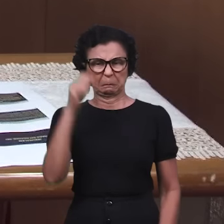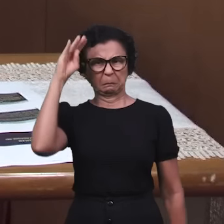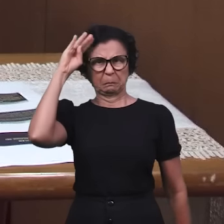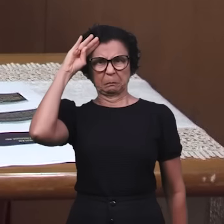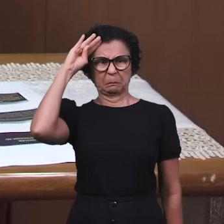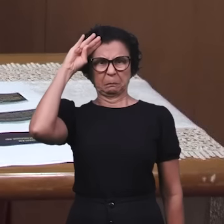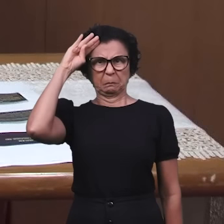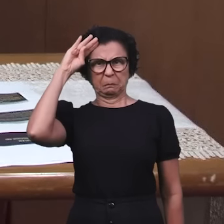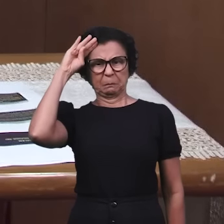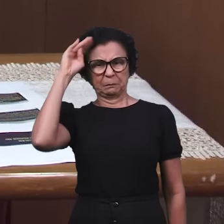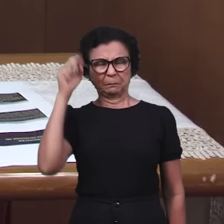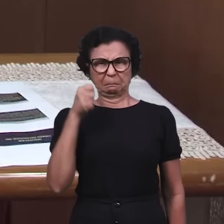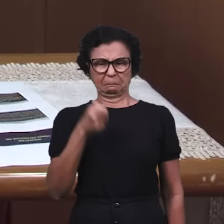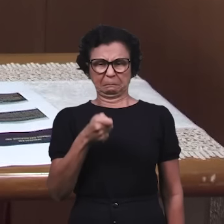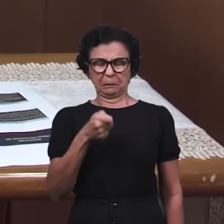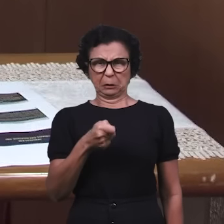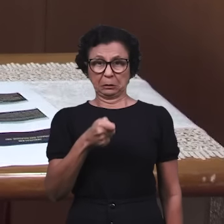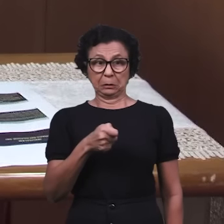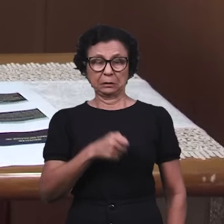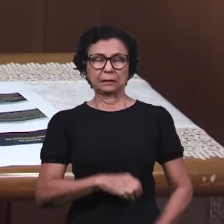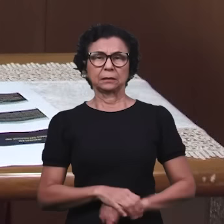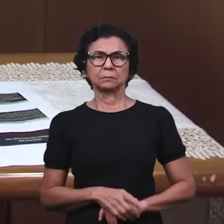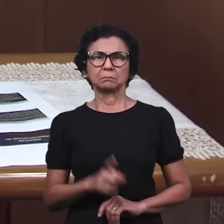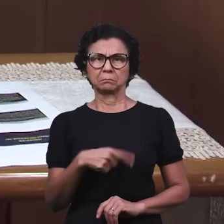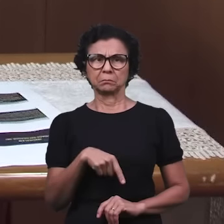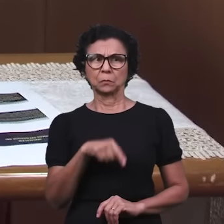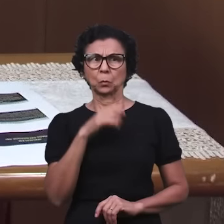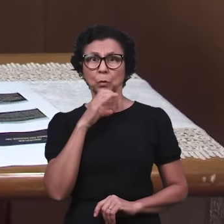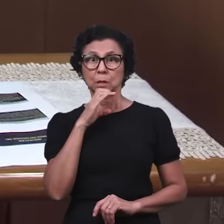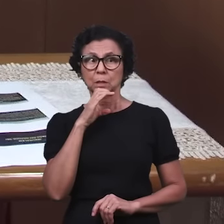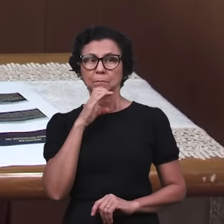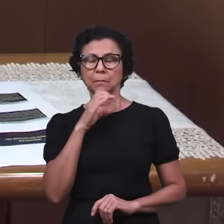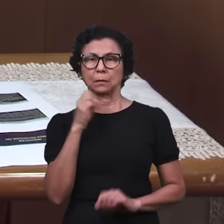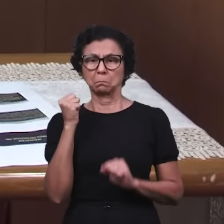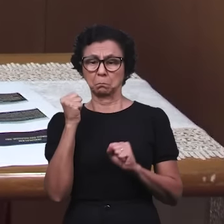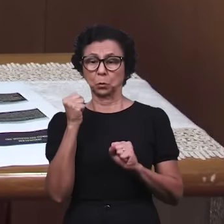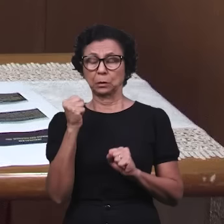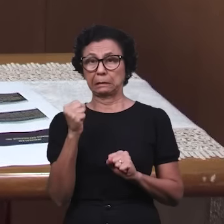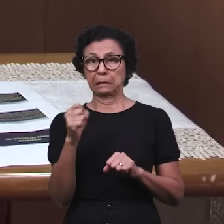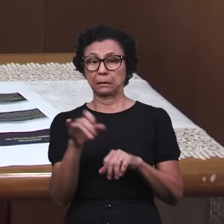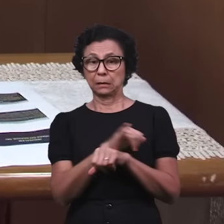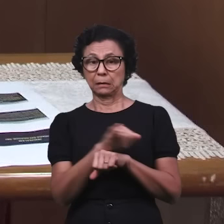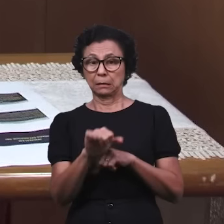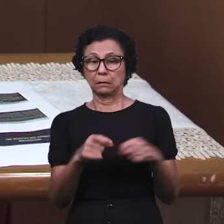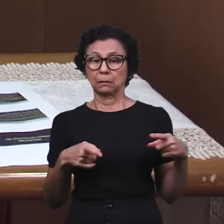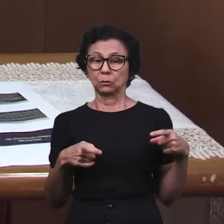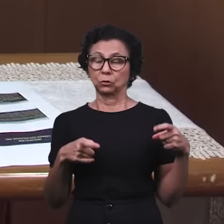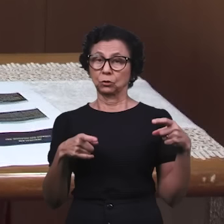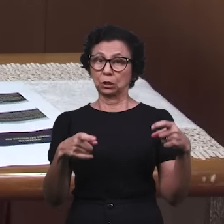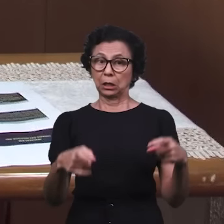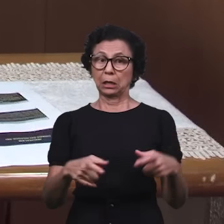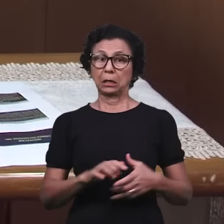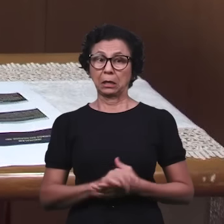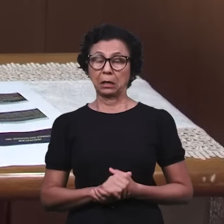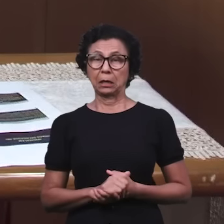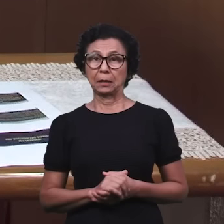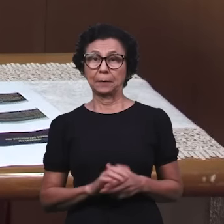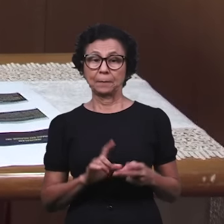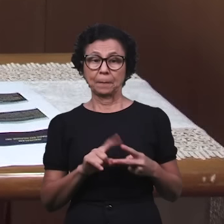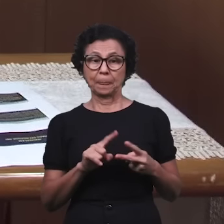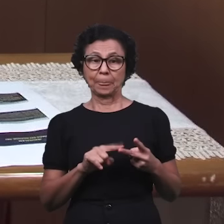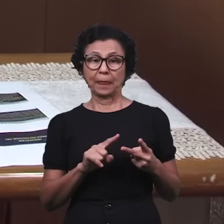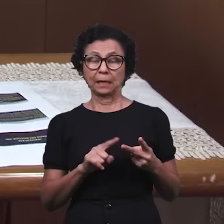militarmente. Tinha grandes conhecimentos e o grande poder de guerra. Eram filhos